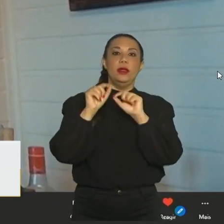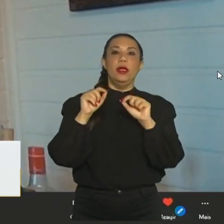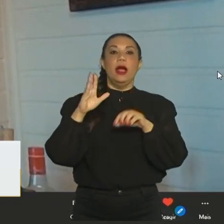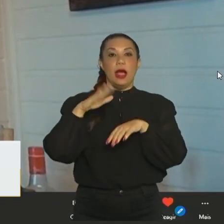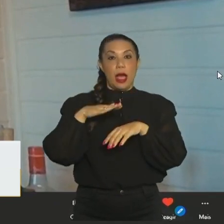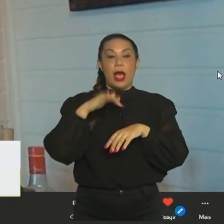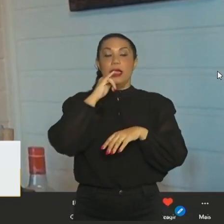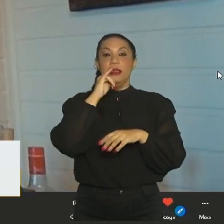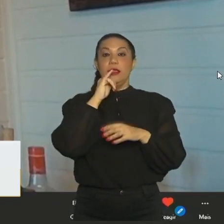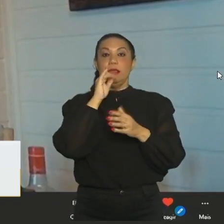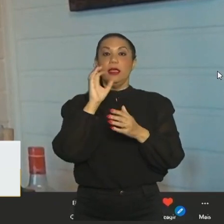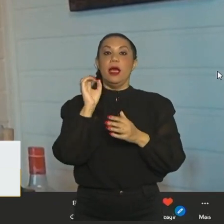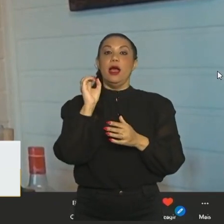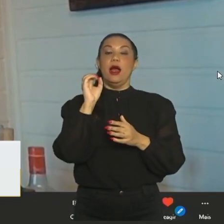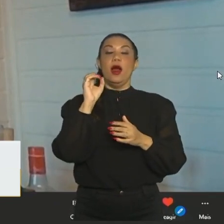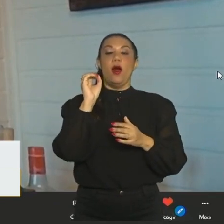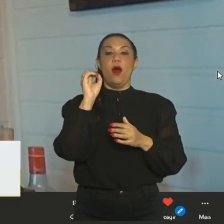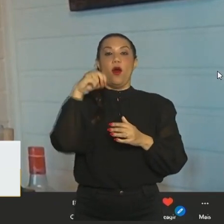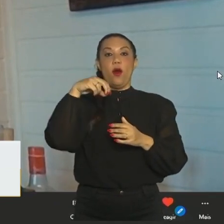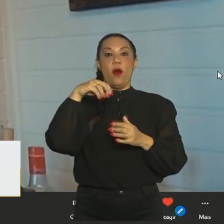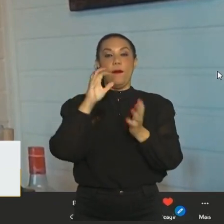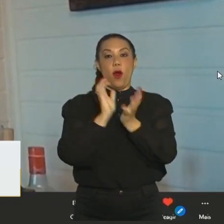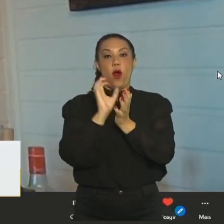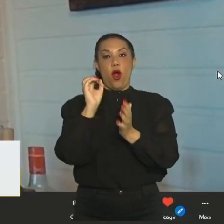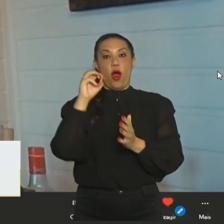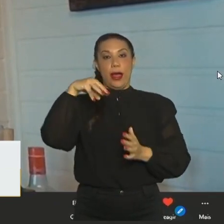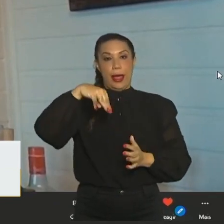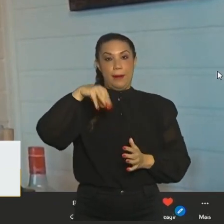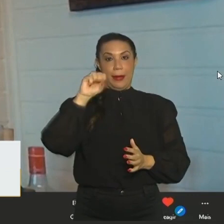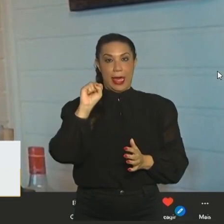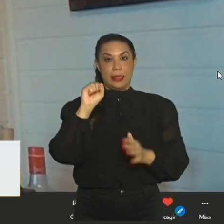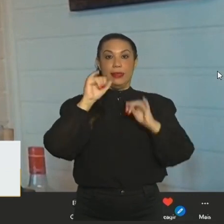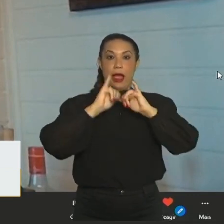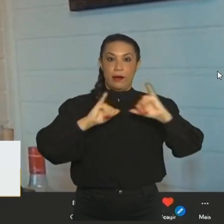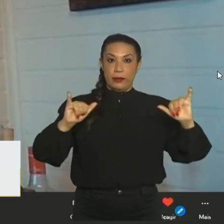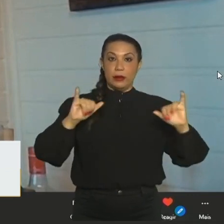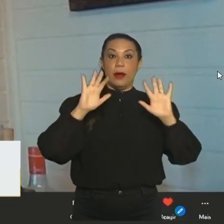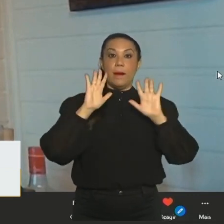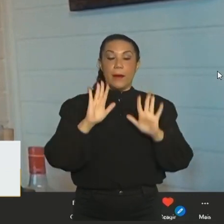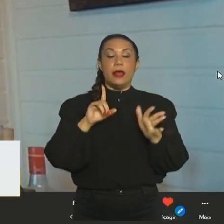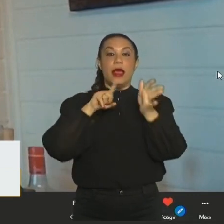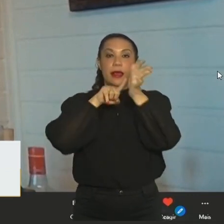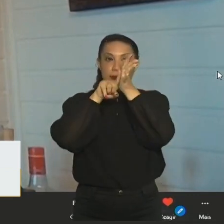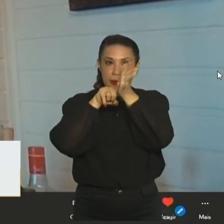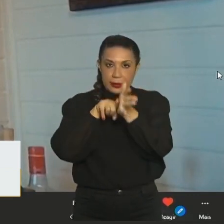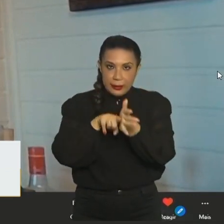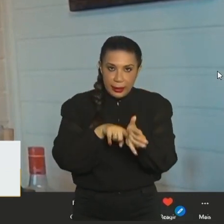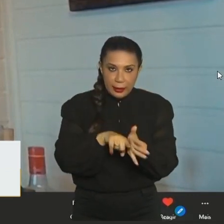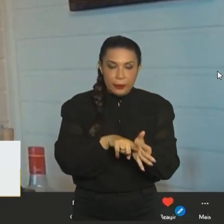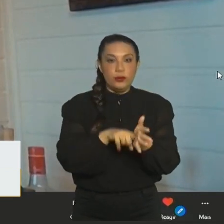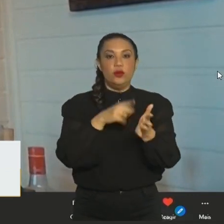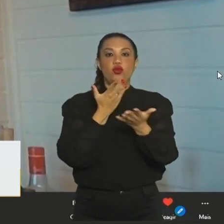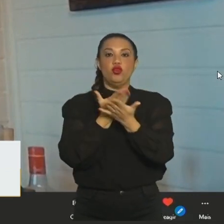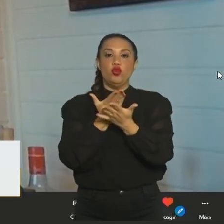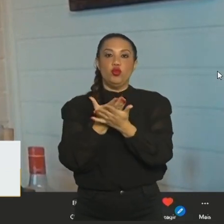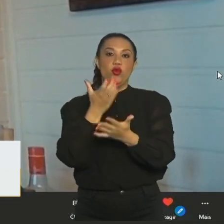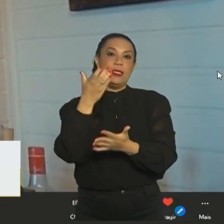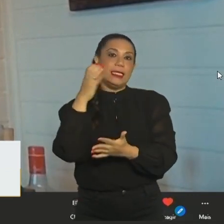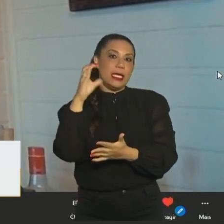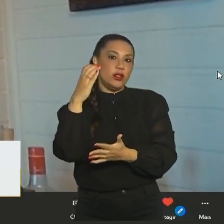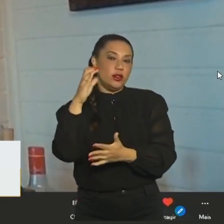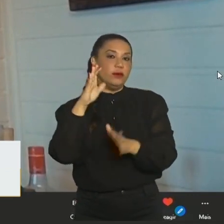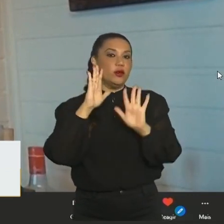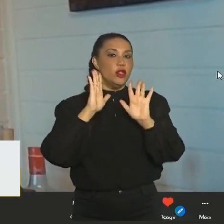própria Organização Mundial da Saúde, dizendo exatamente isso, que está revisando as evidências, que já temos